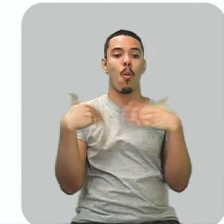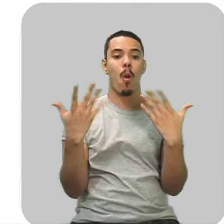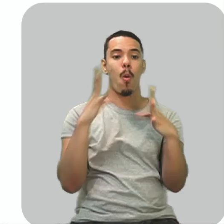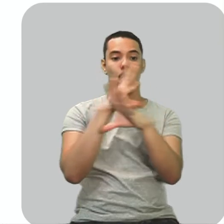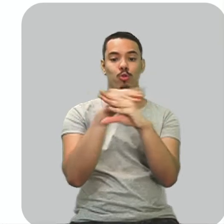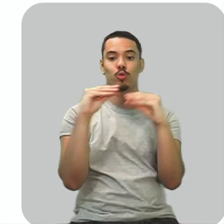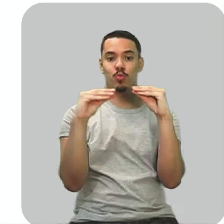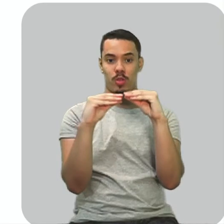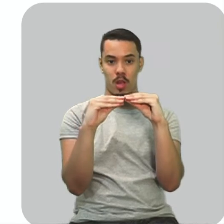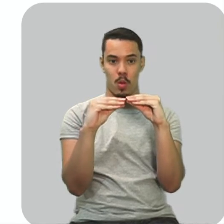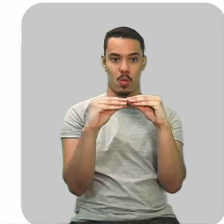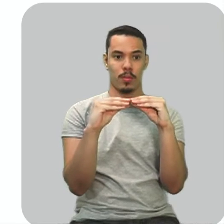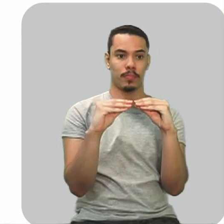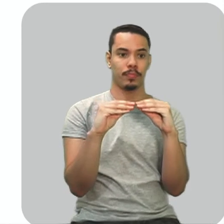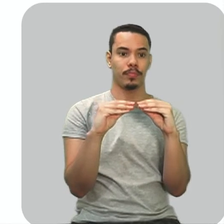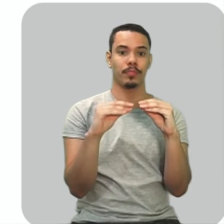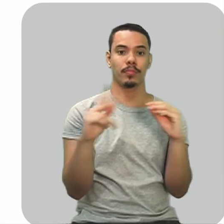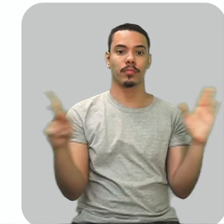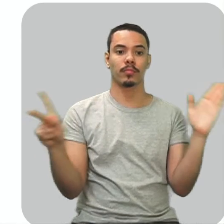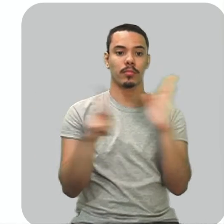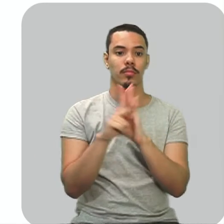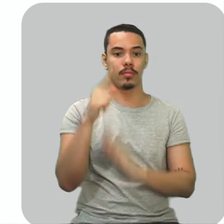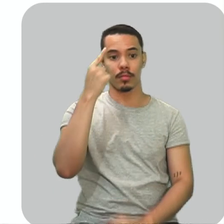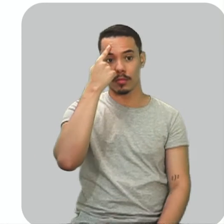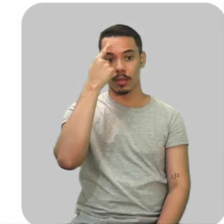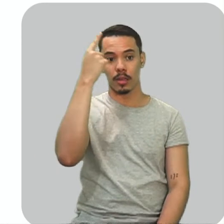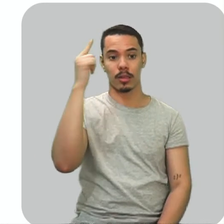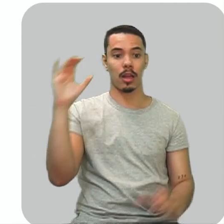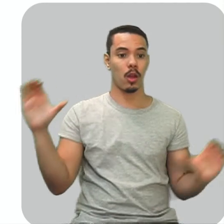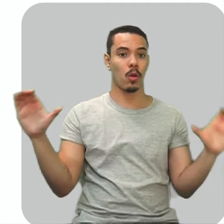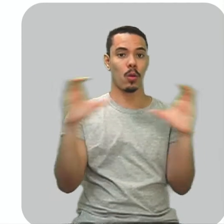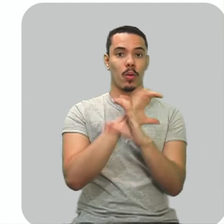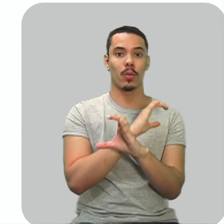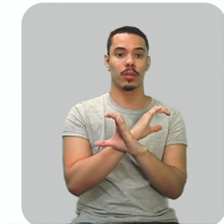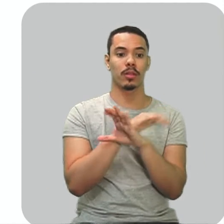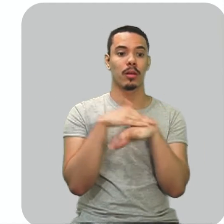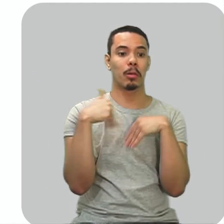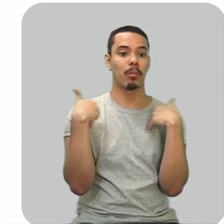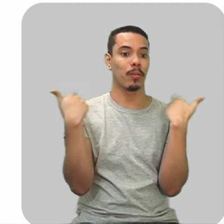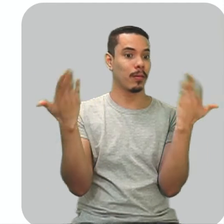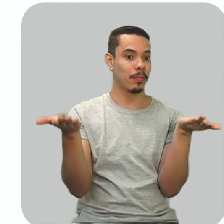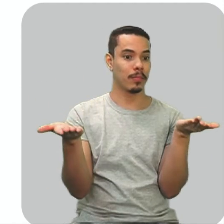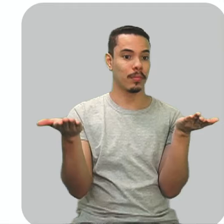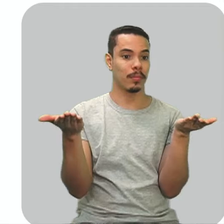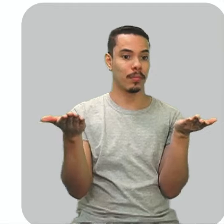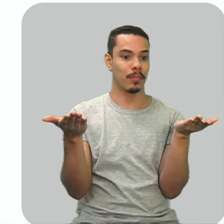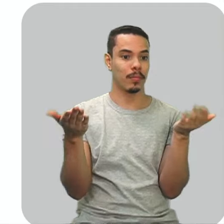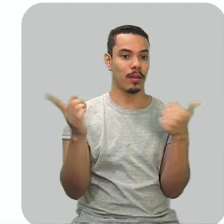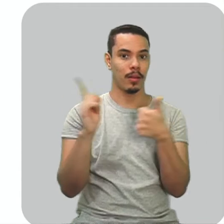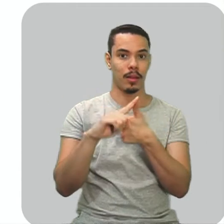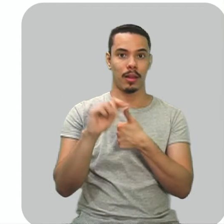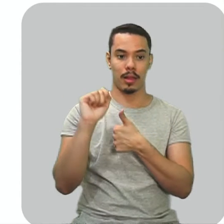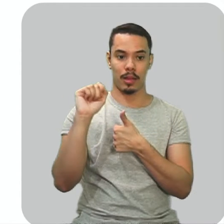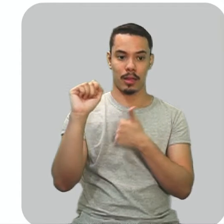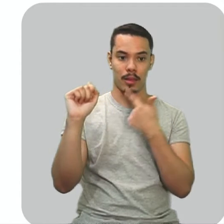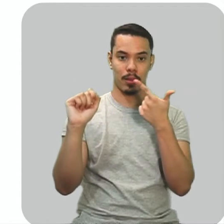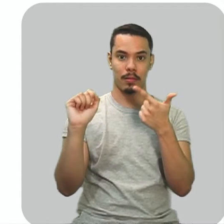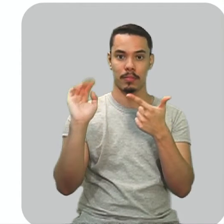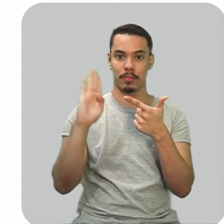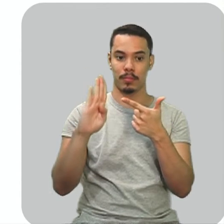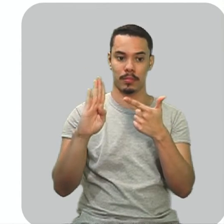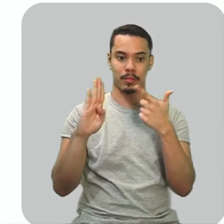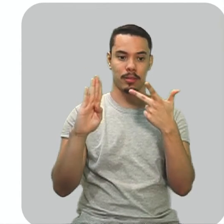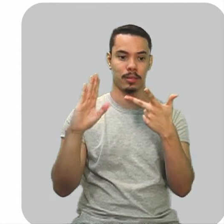conjunção que se encaixa aí a conjunção que introduz uma ideia de conclusão é e é por quanto